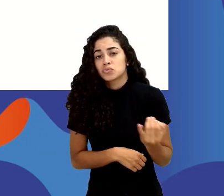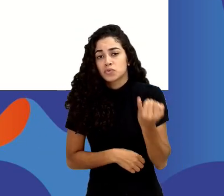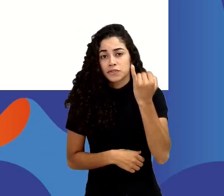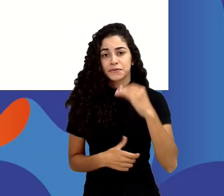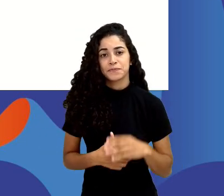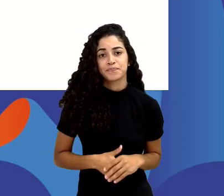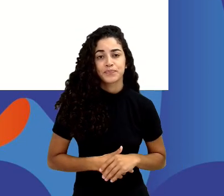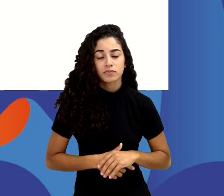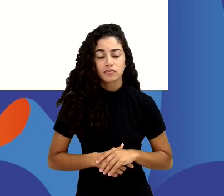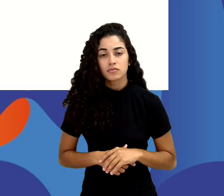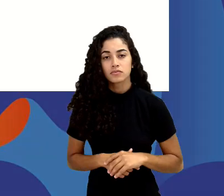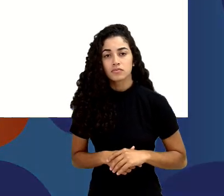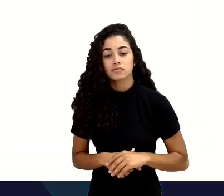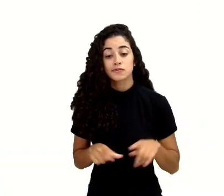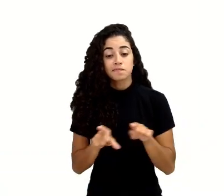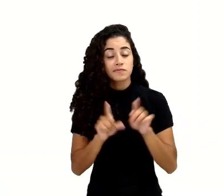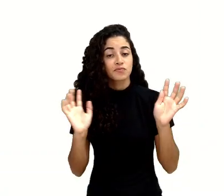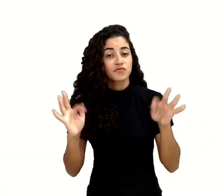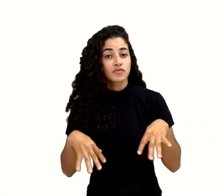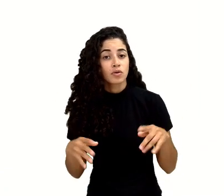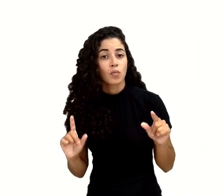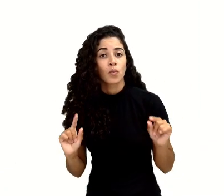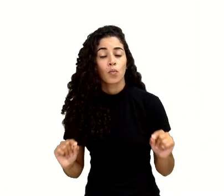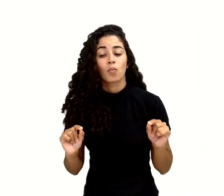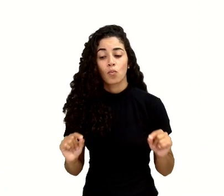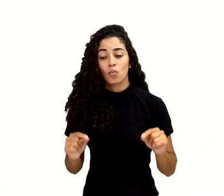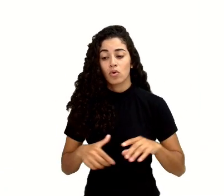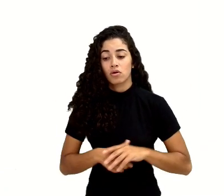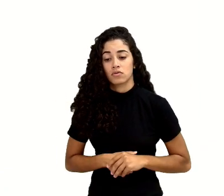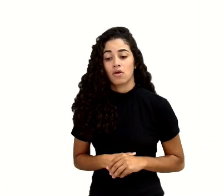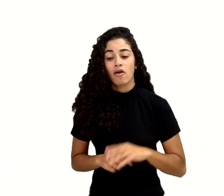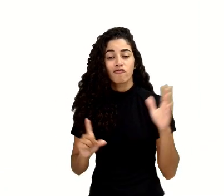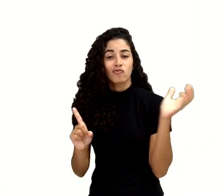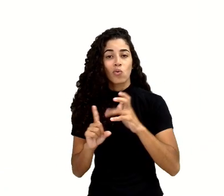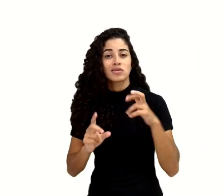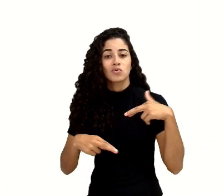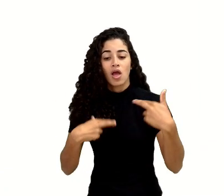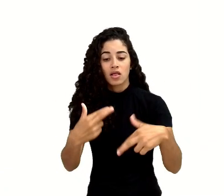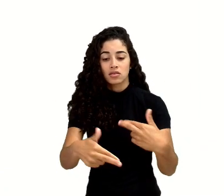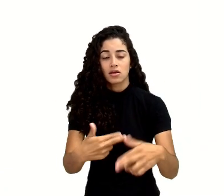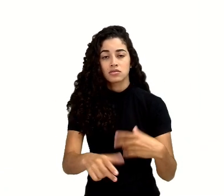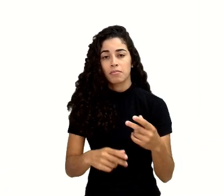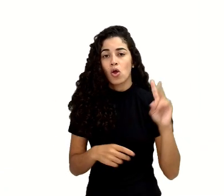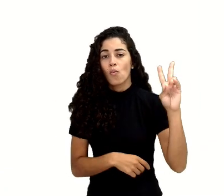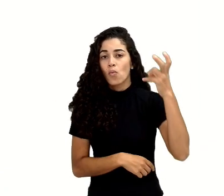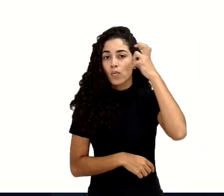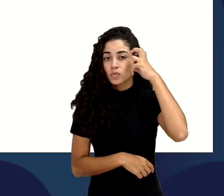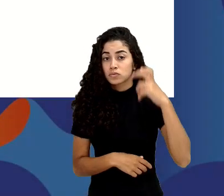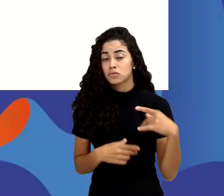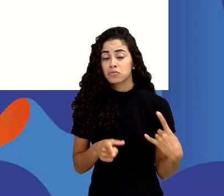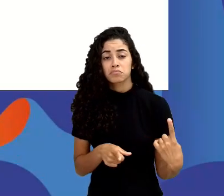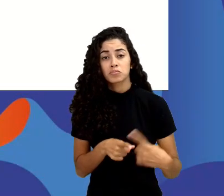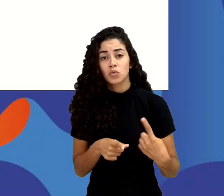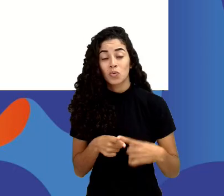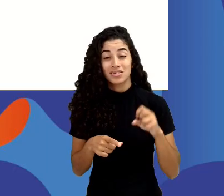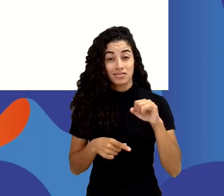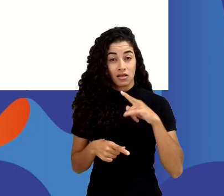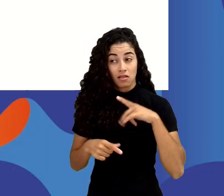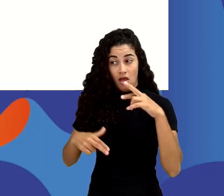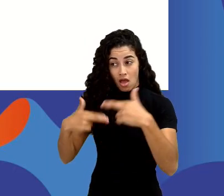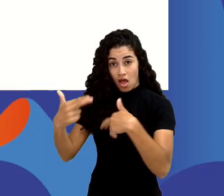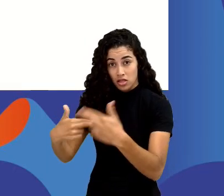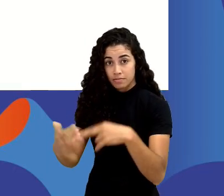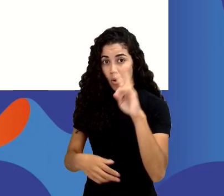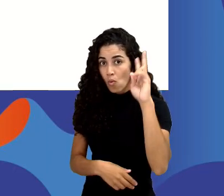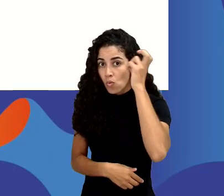importantes. E, por fim, a influência do renascimento cultural. Por quê? Com o renascimento